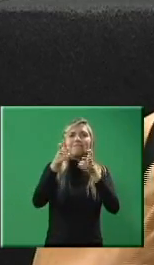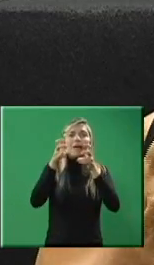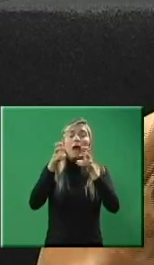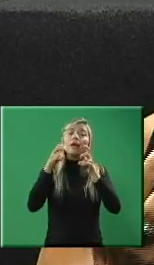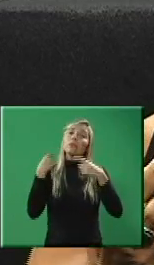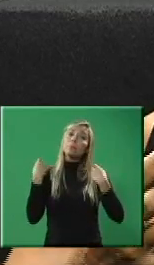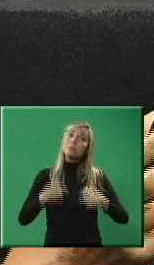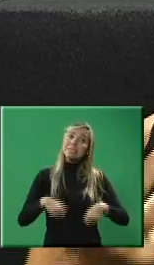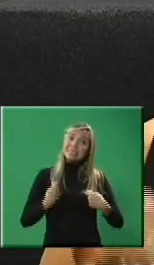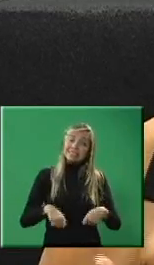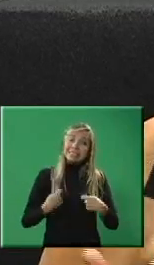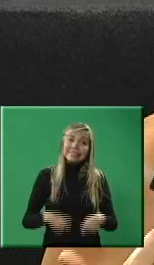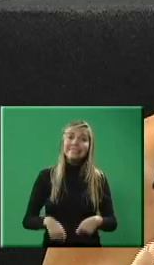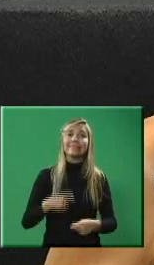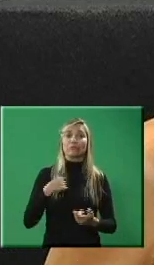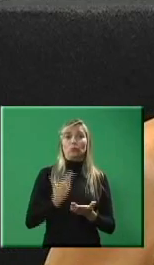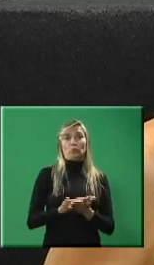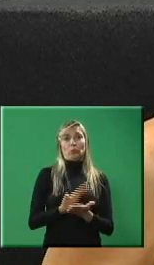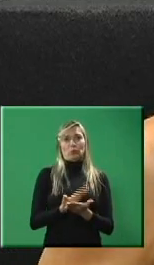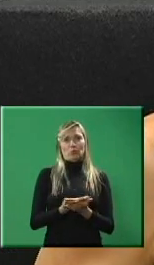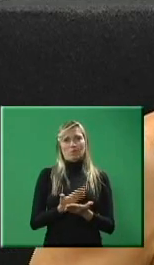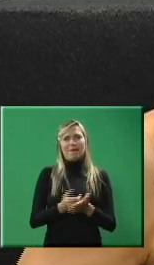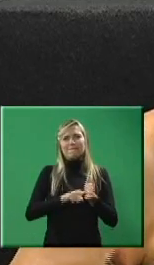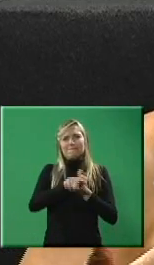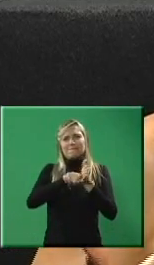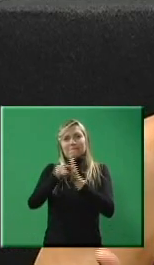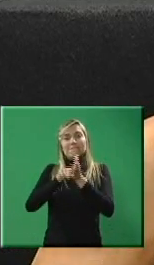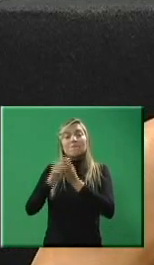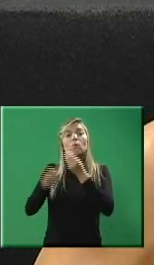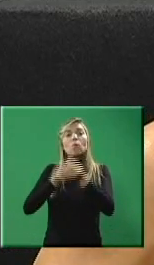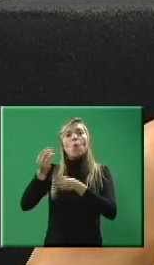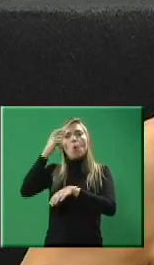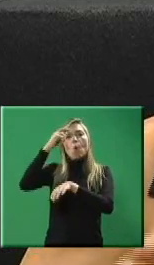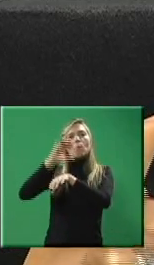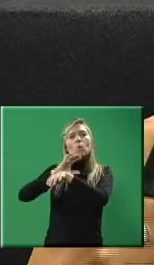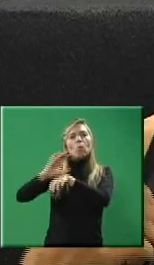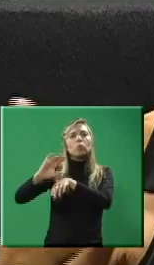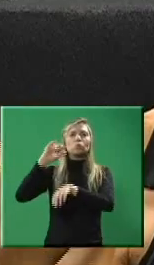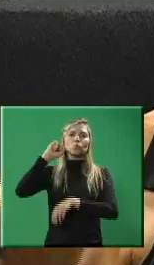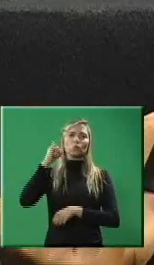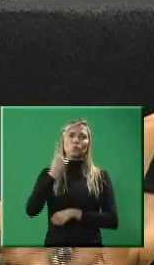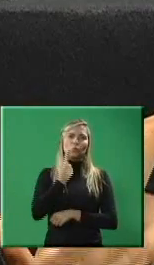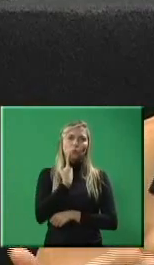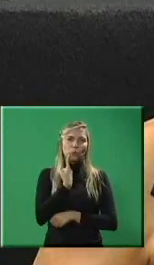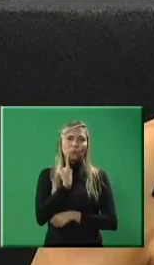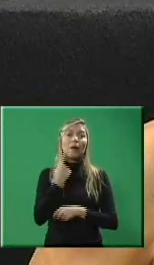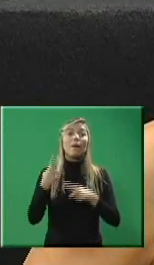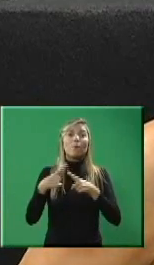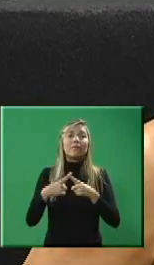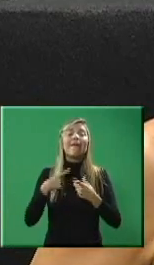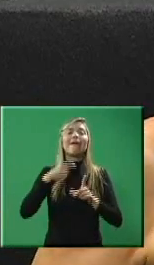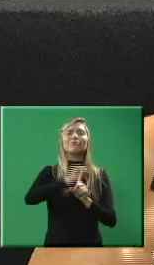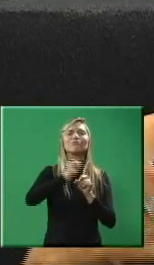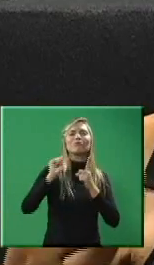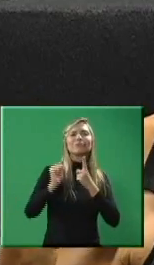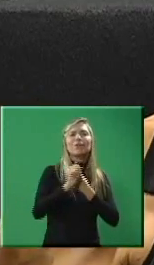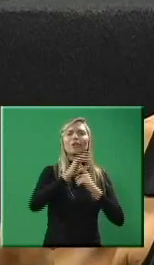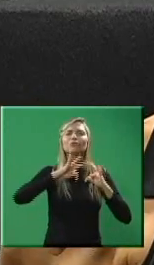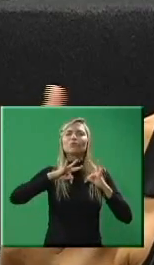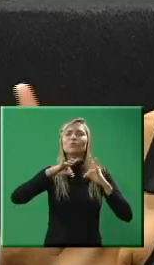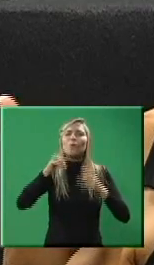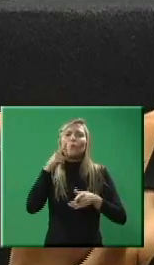uma necessidade de se estudar essa cultura surda que vai envolver todo o movimento social